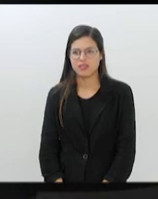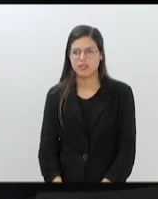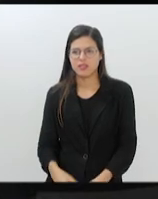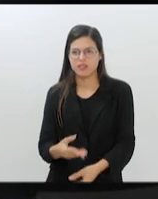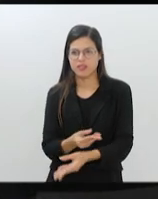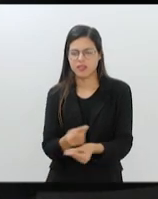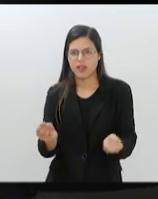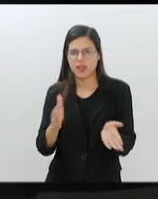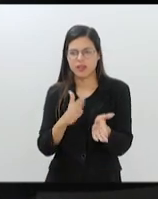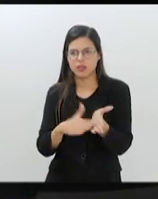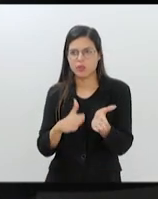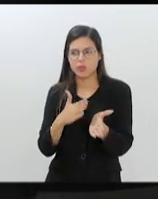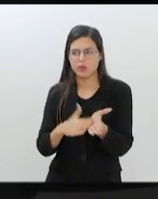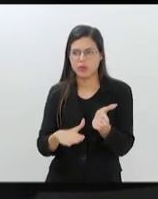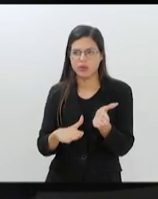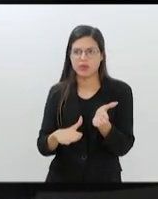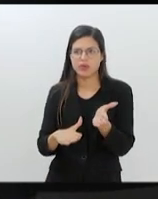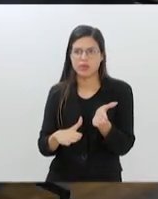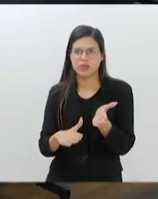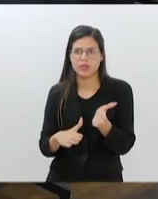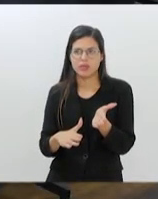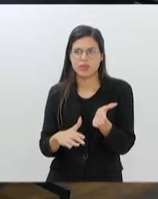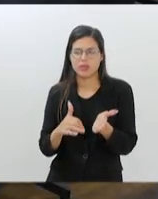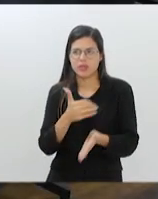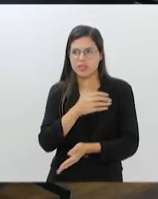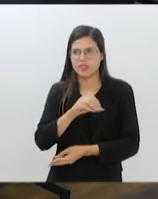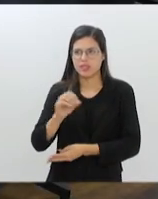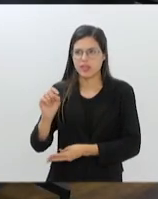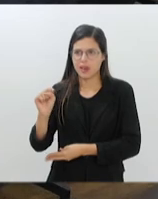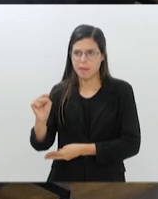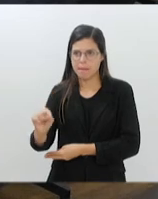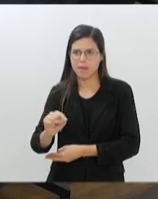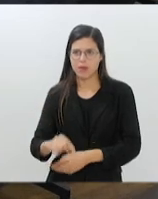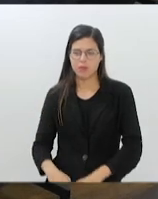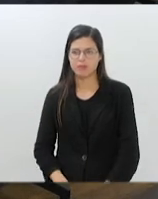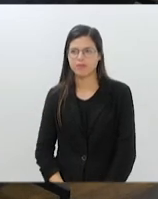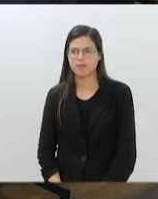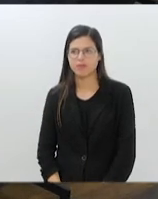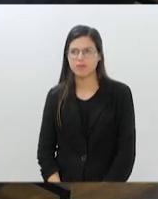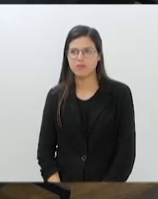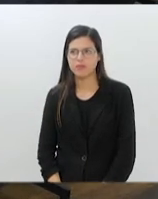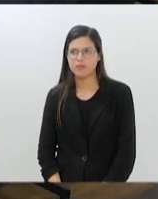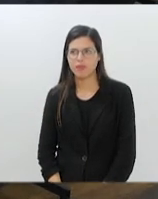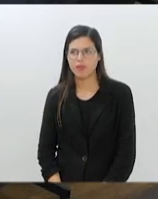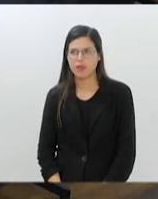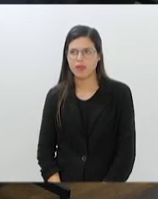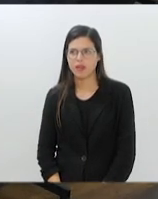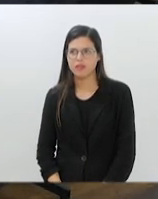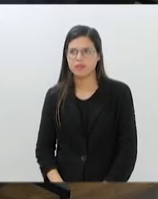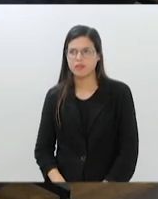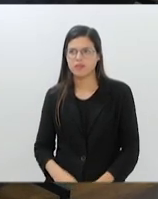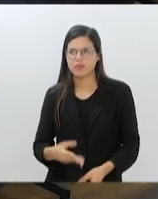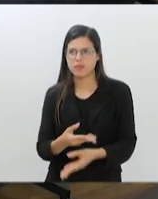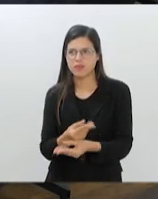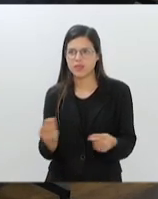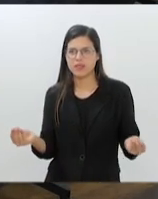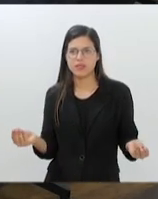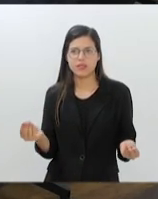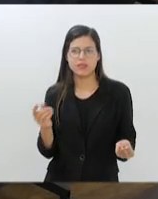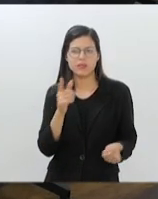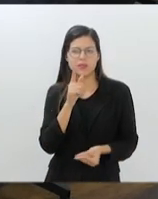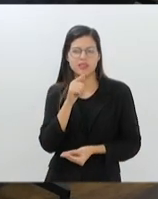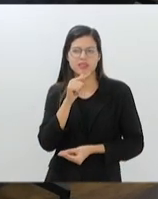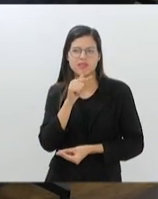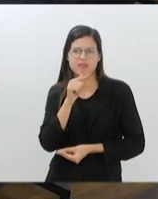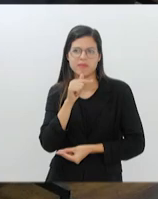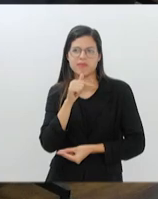e gastou Cent e 100.000 100.000 cade distribuir água e cidade é muito boazinha né distribuir